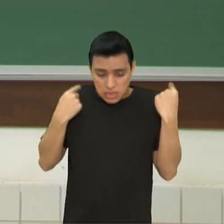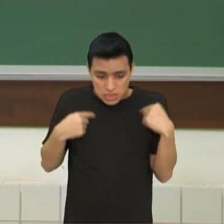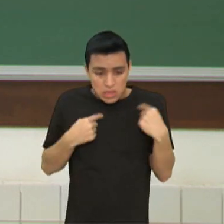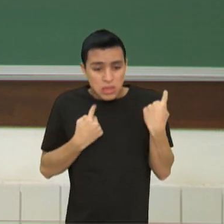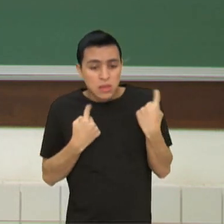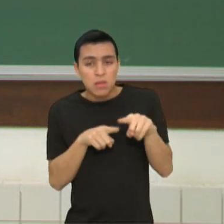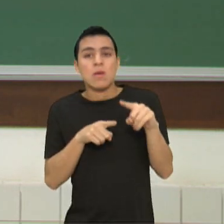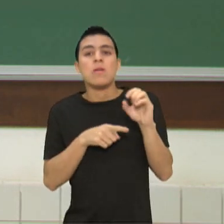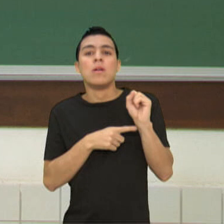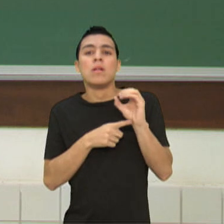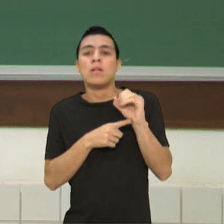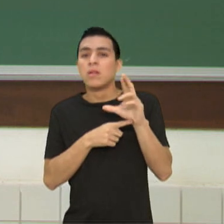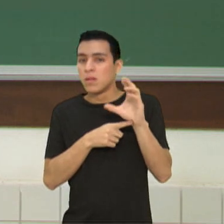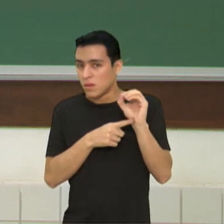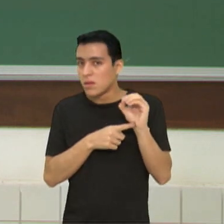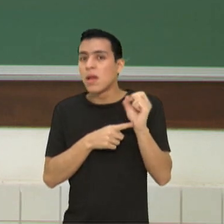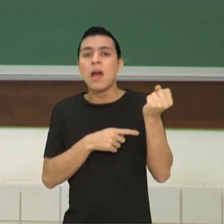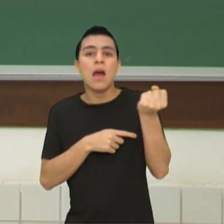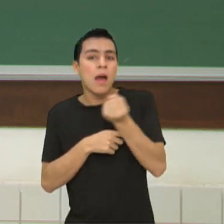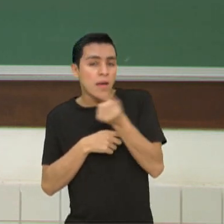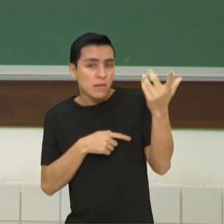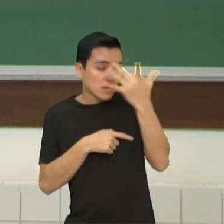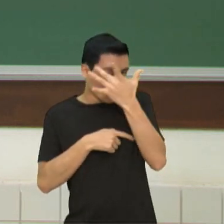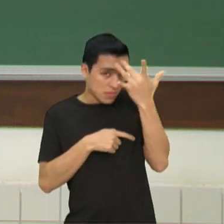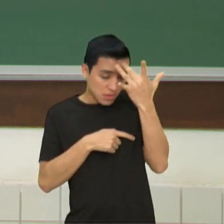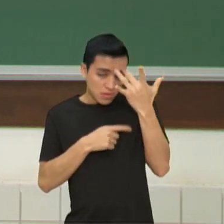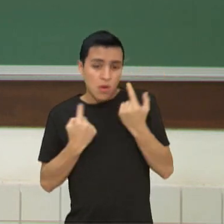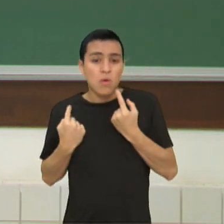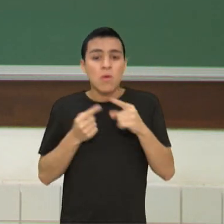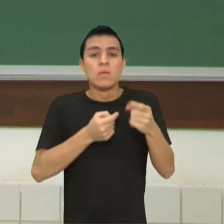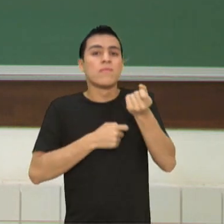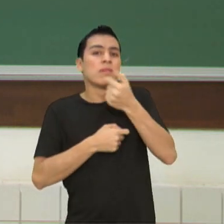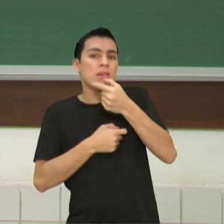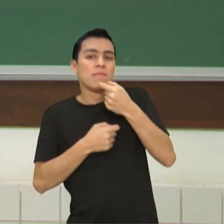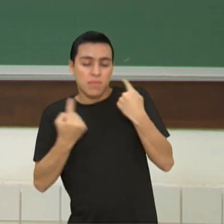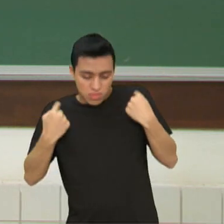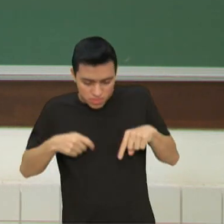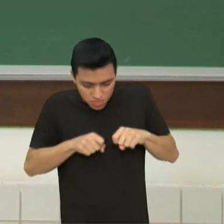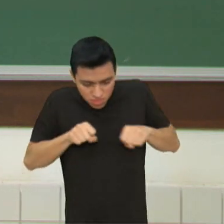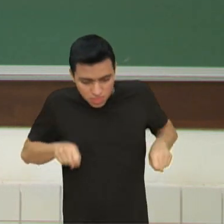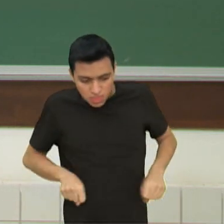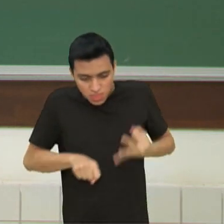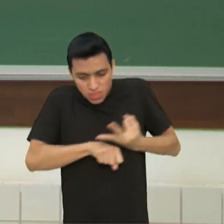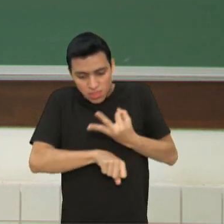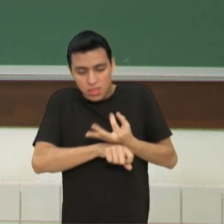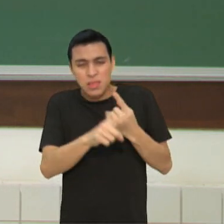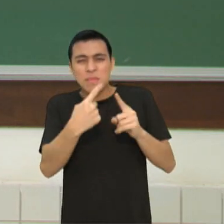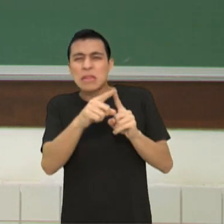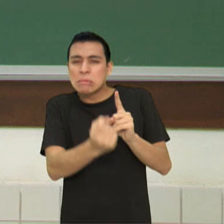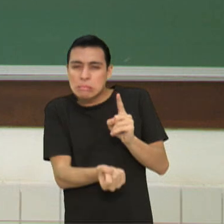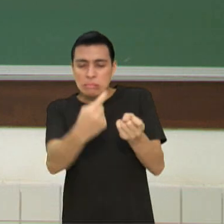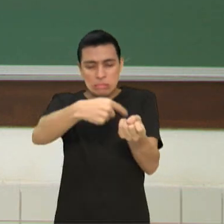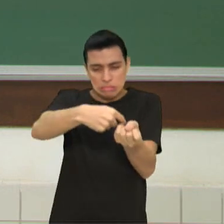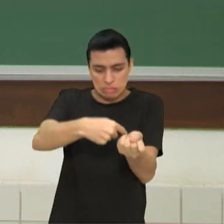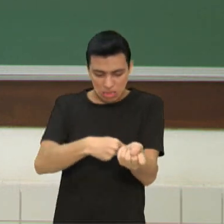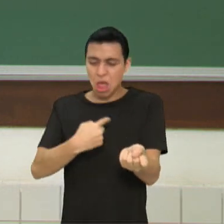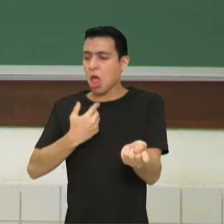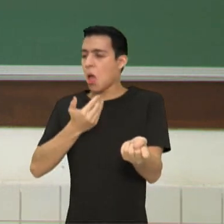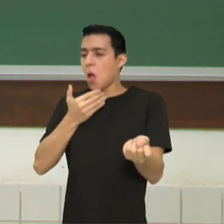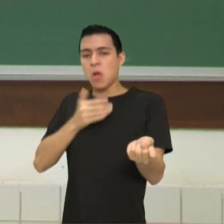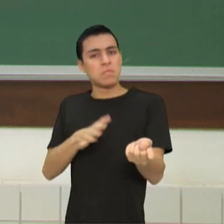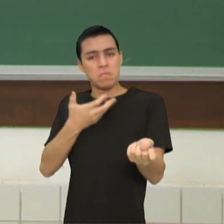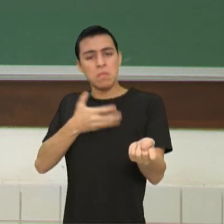imunidade contra o soro. Algumas pessoas desenvolvem imunidade contra medicamentos. porque é uma substância estranha no seu corpo e o teu corpo